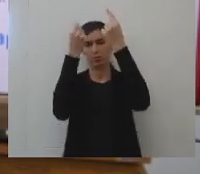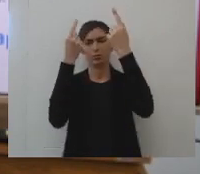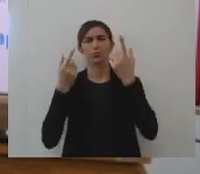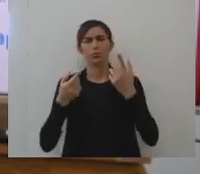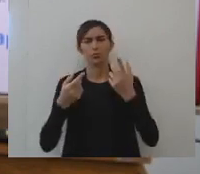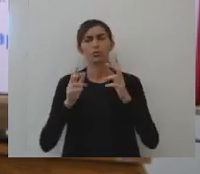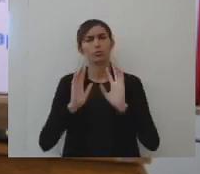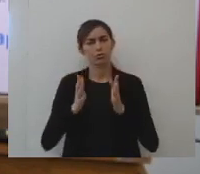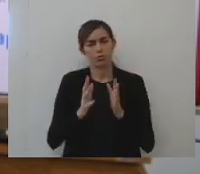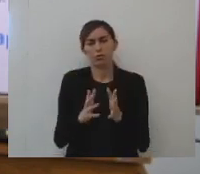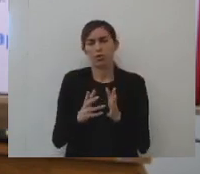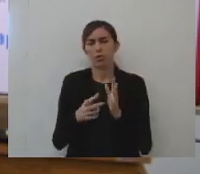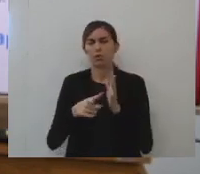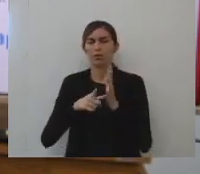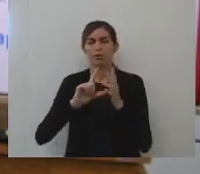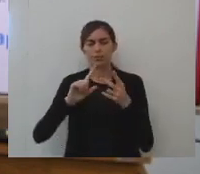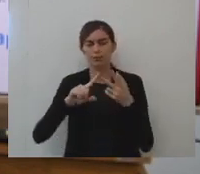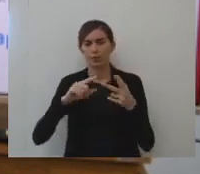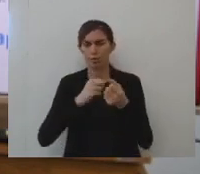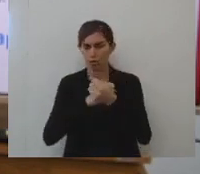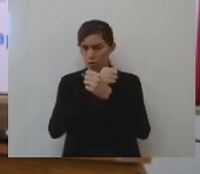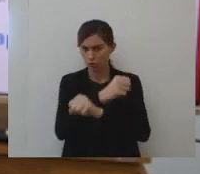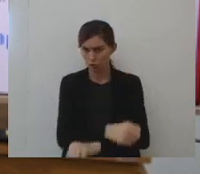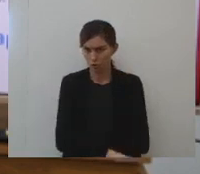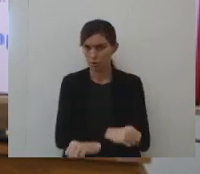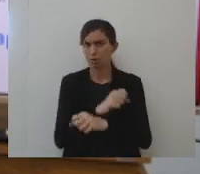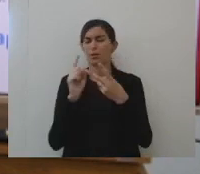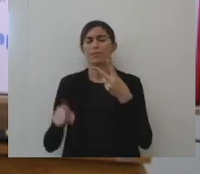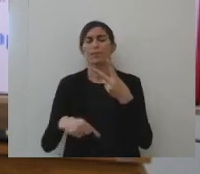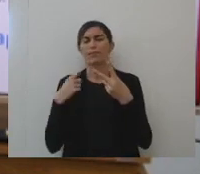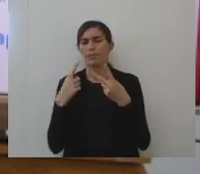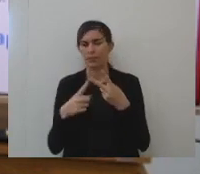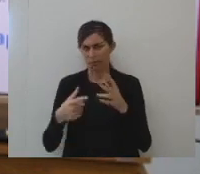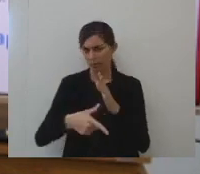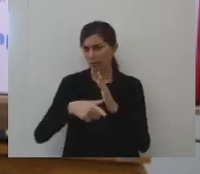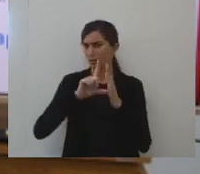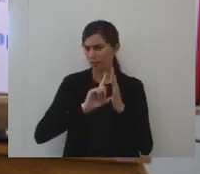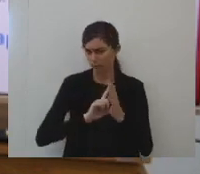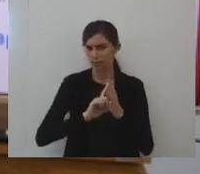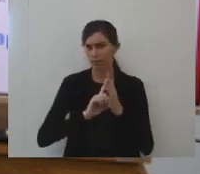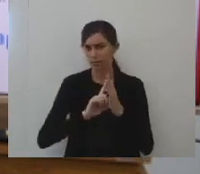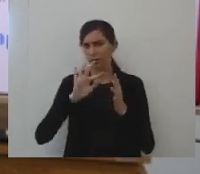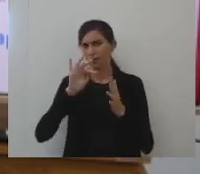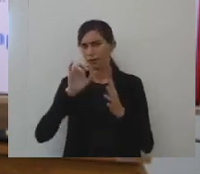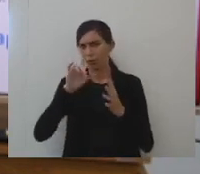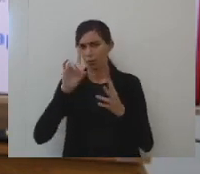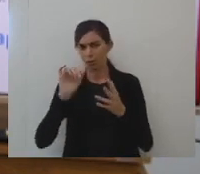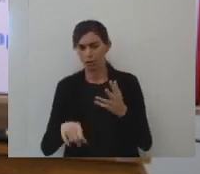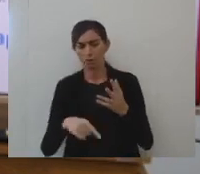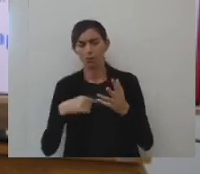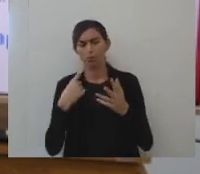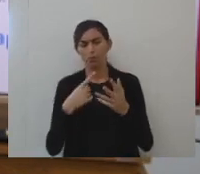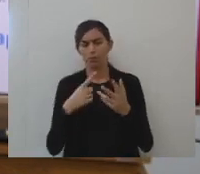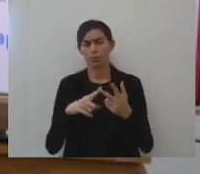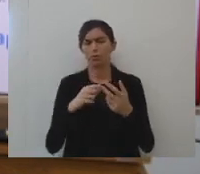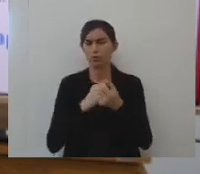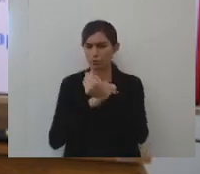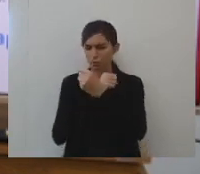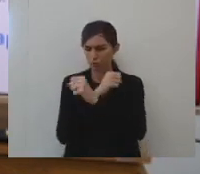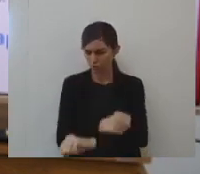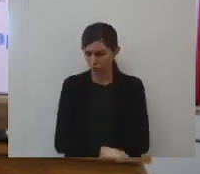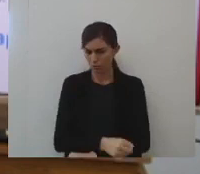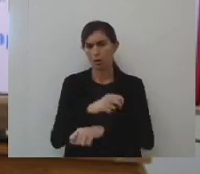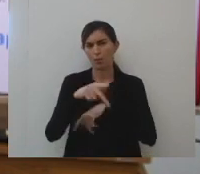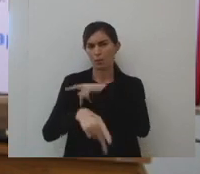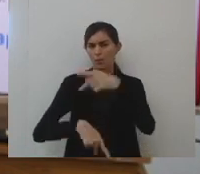gente chega no modo... Aliás, tem o modo de produção escravista, que antecede o modo de produção feudal. No modo de produção escravista, são